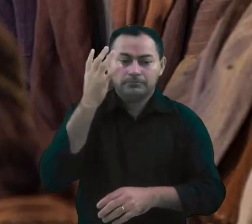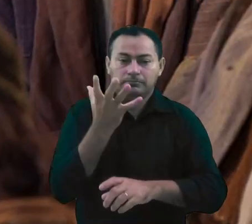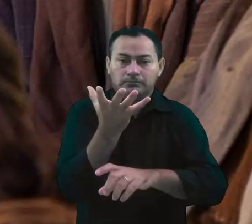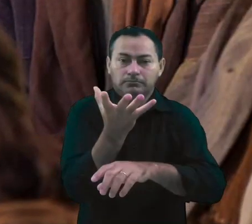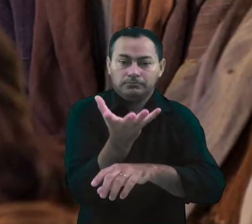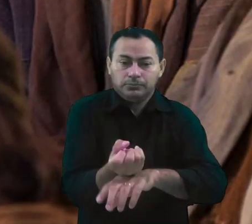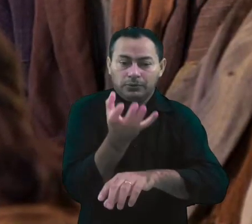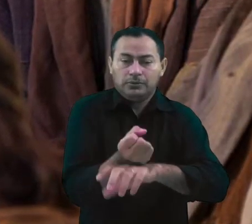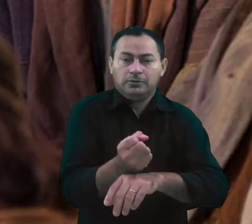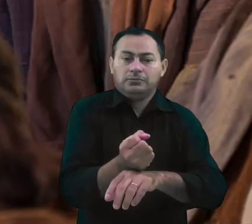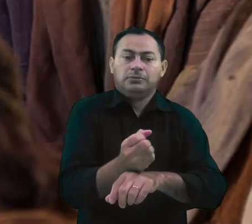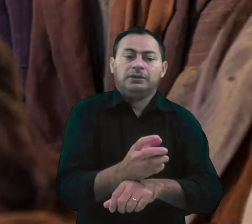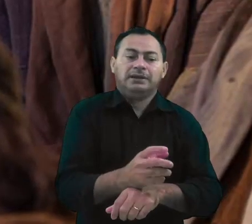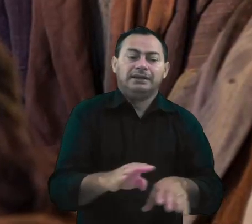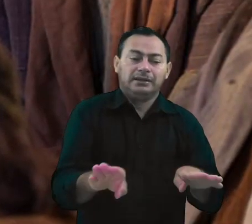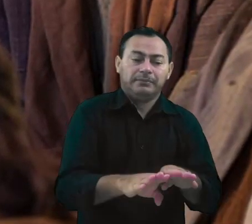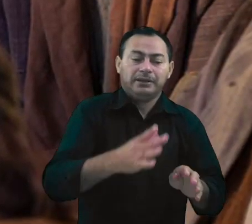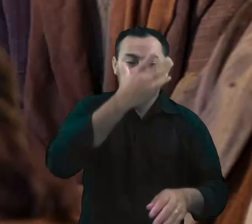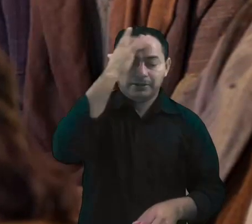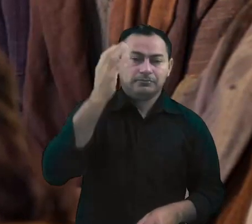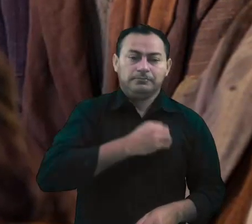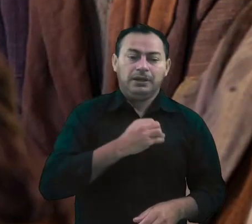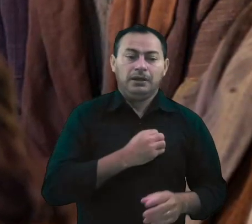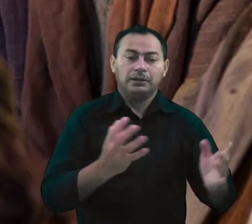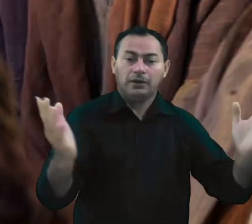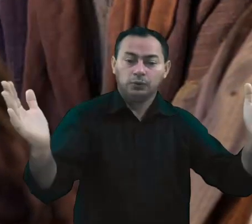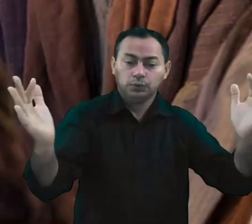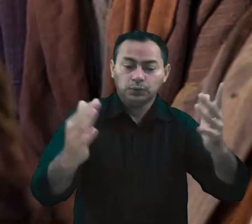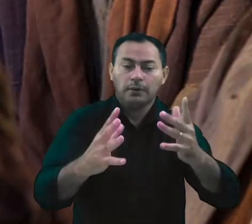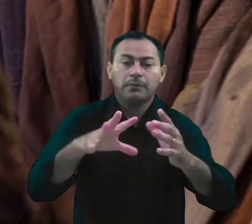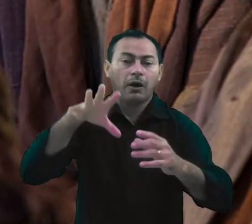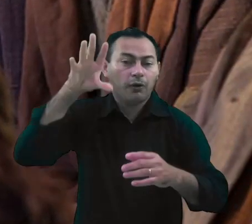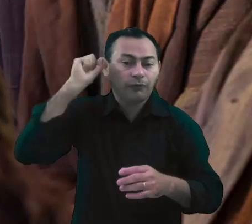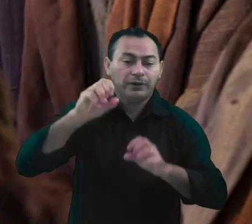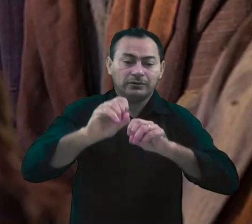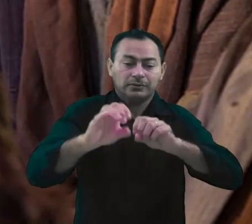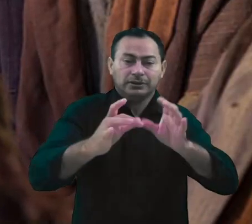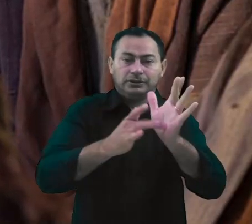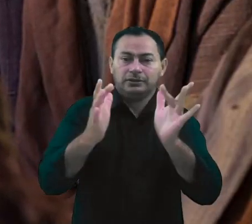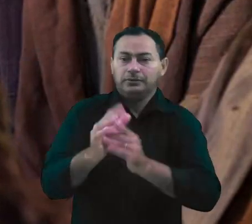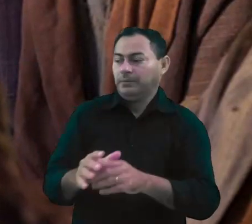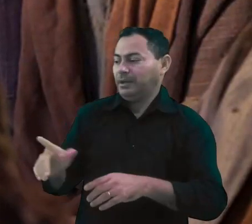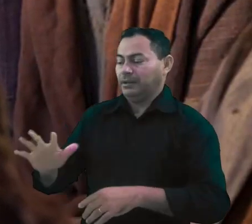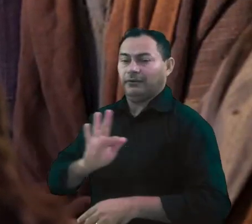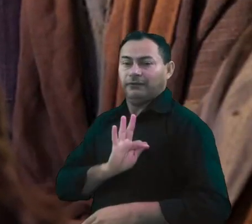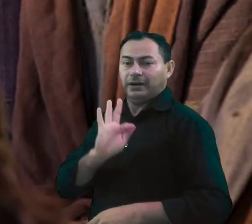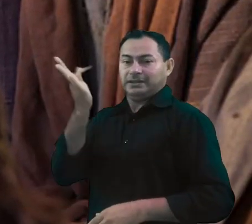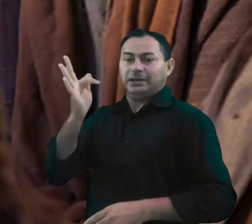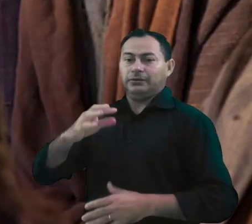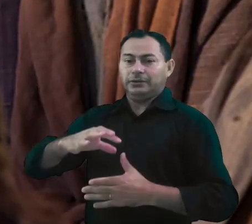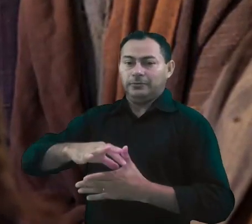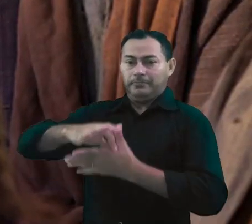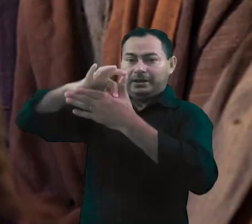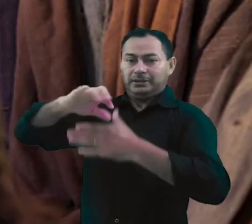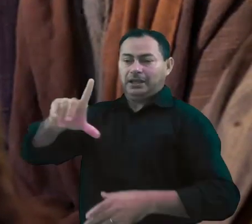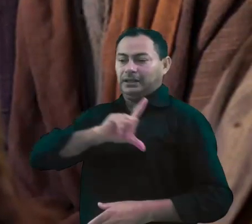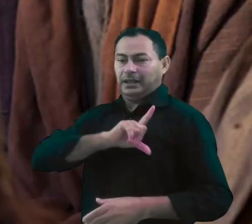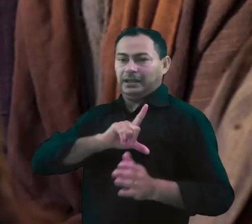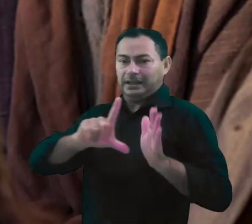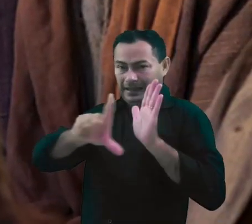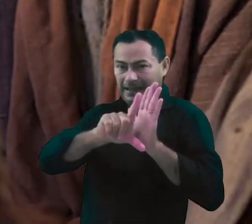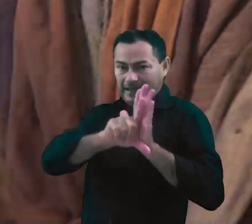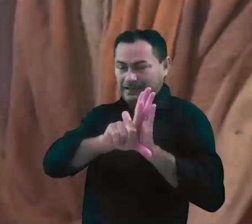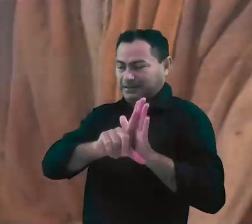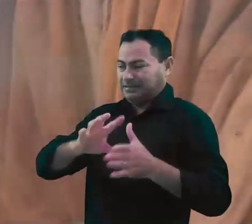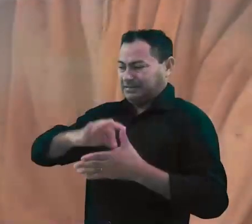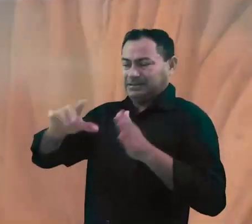os publicanos e pecadores estavam se reunindo para ouvi-lo, mas os fariseus e os mestres da lei o